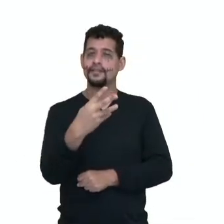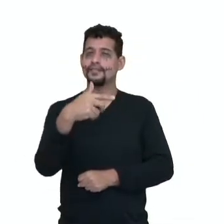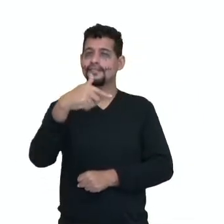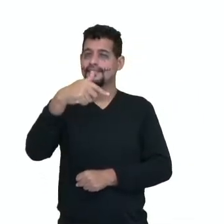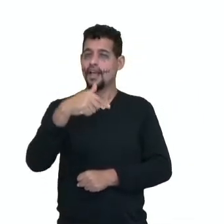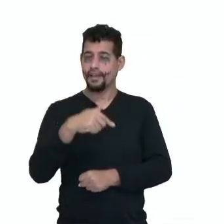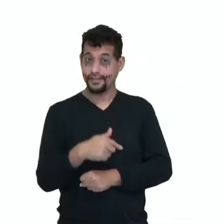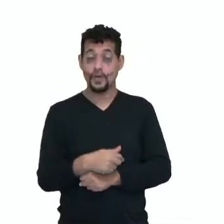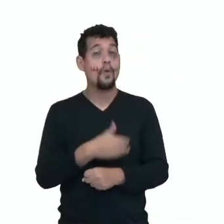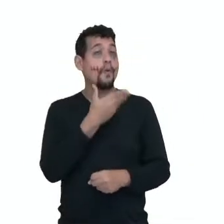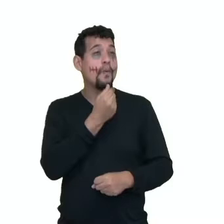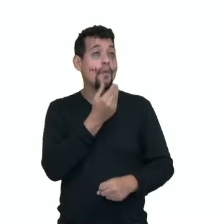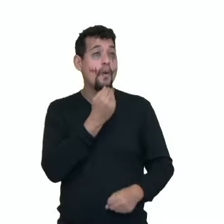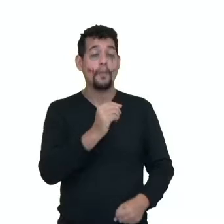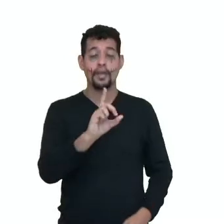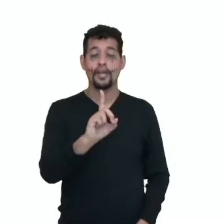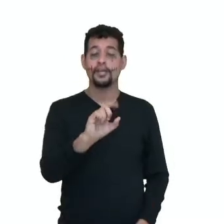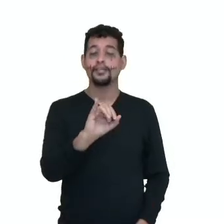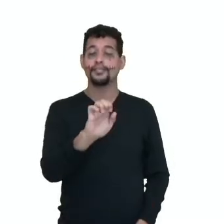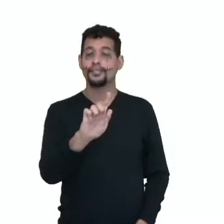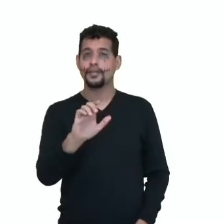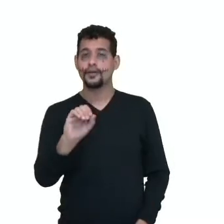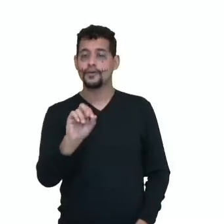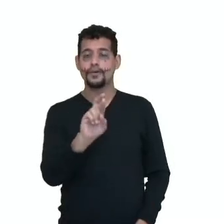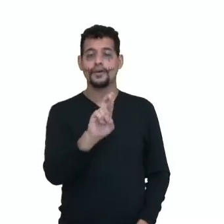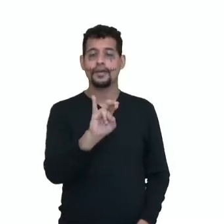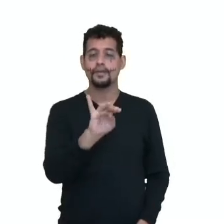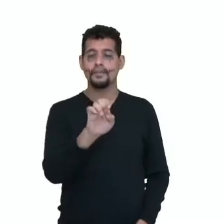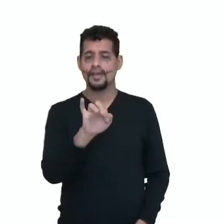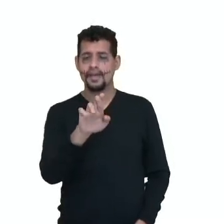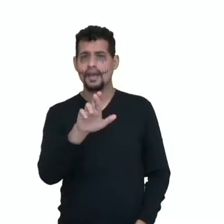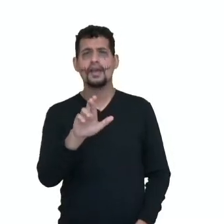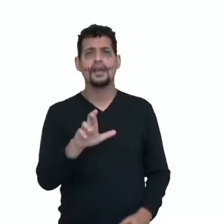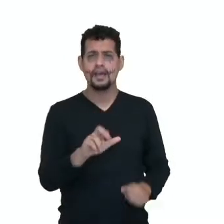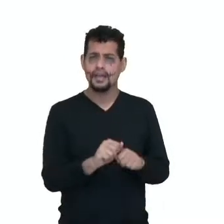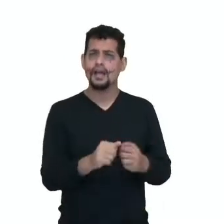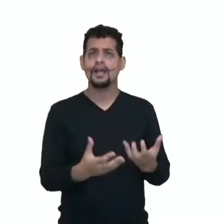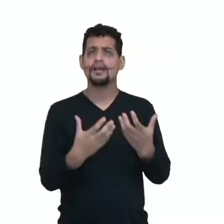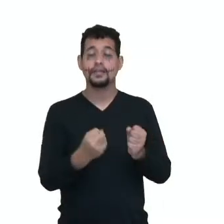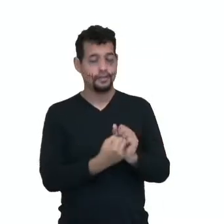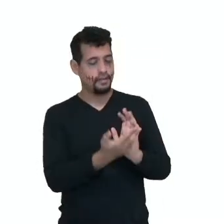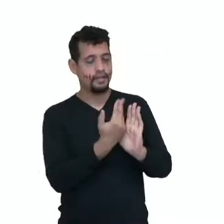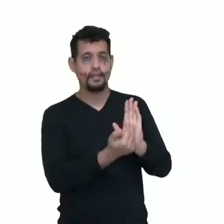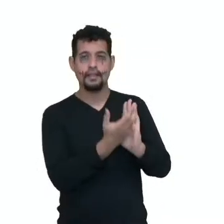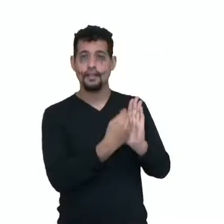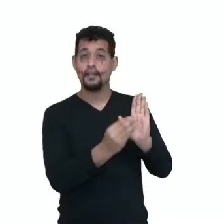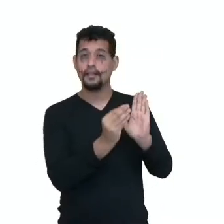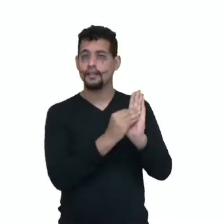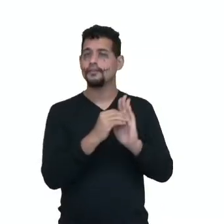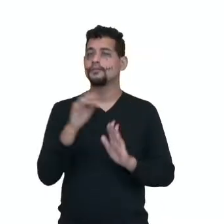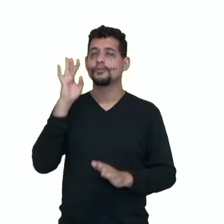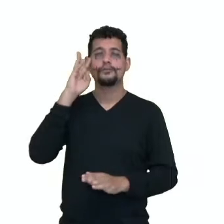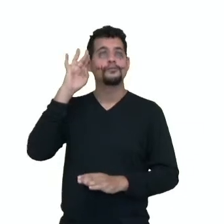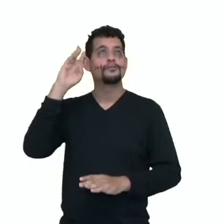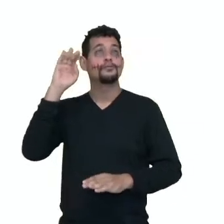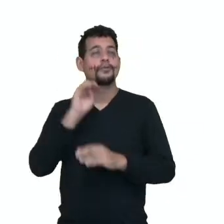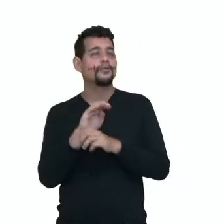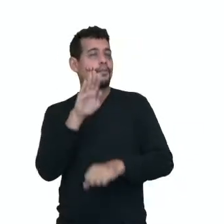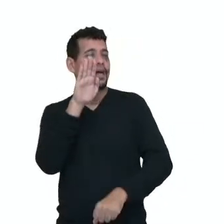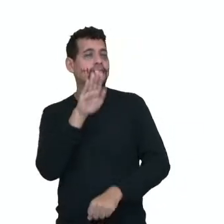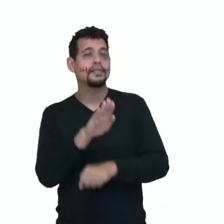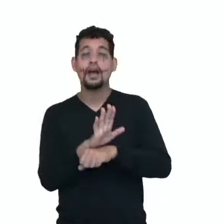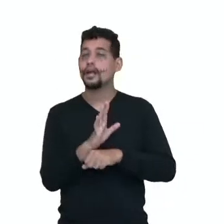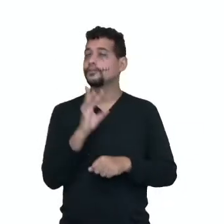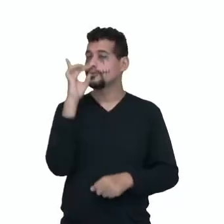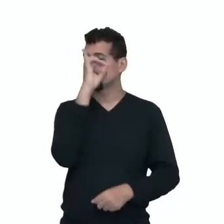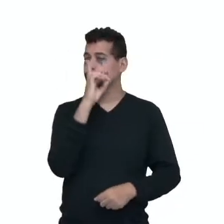quando Diego Rivera acopla el término de la Catrina en su obra Sueño de una tarde dominical